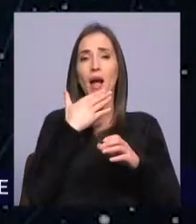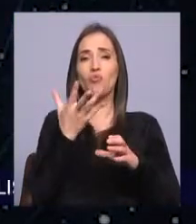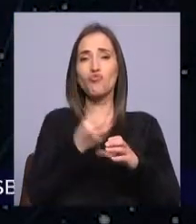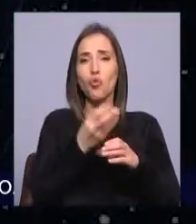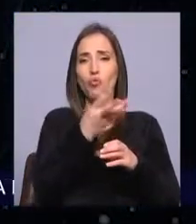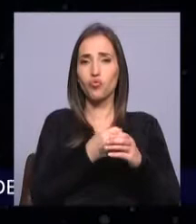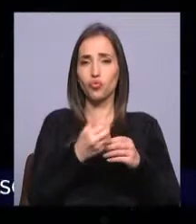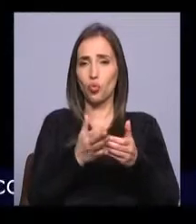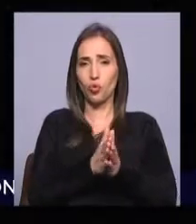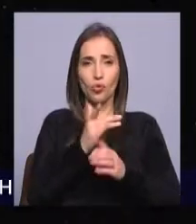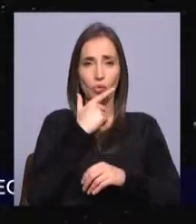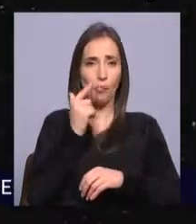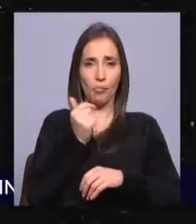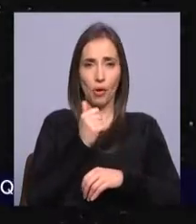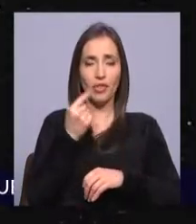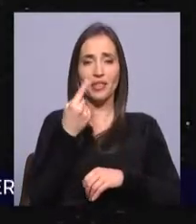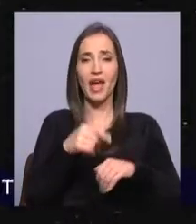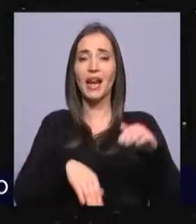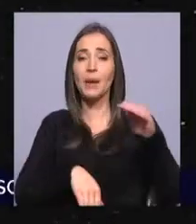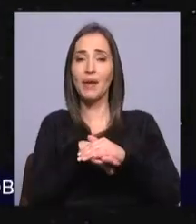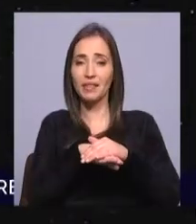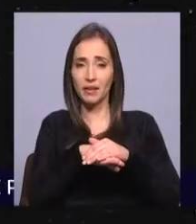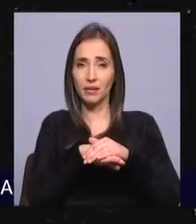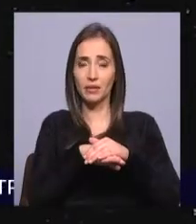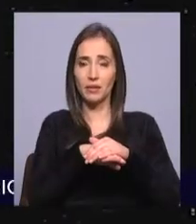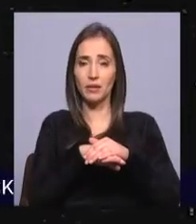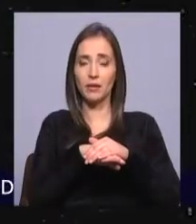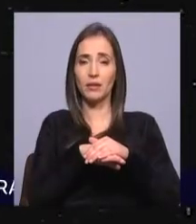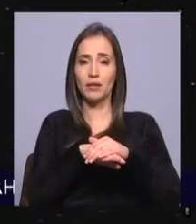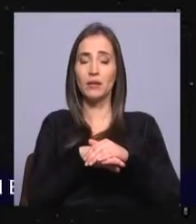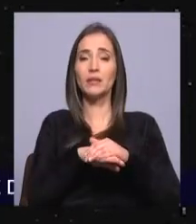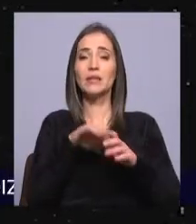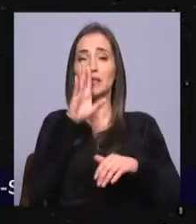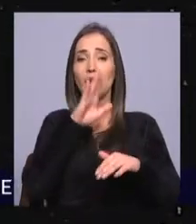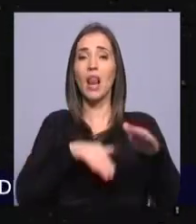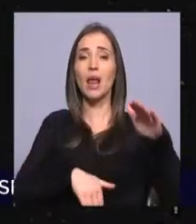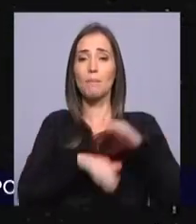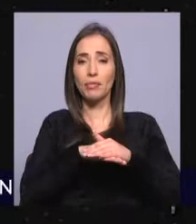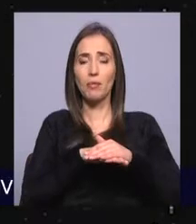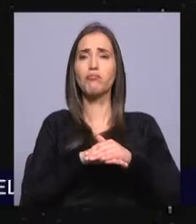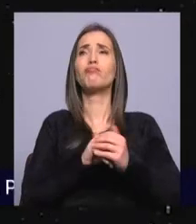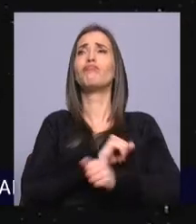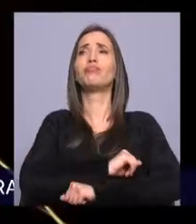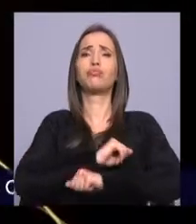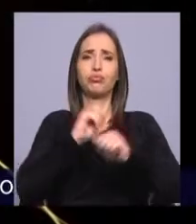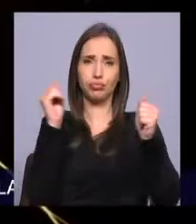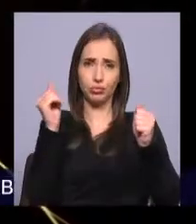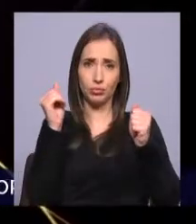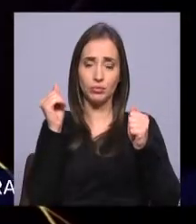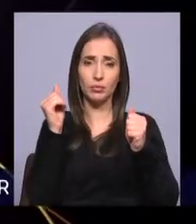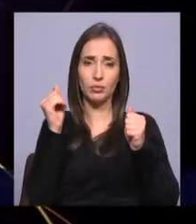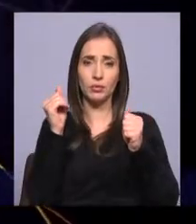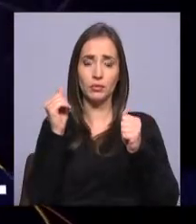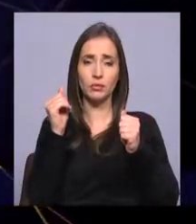ali um limite para a quantidade de hidrogênio que fica à sua superfície. Quando atinge esse limite, explode, tem explosões à superfície.